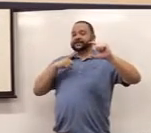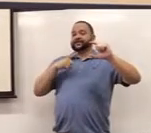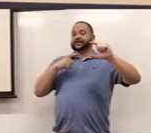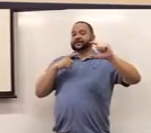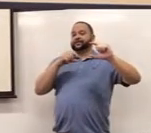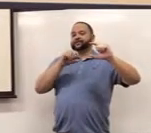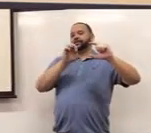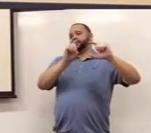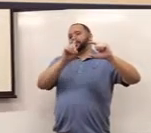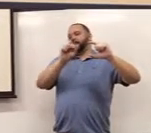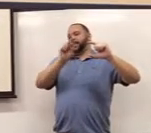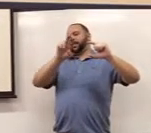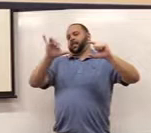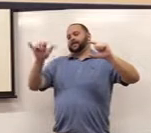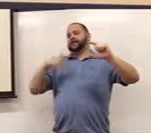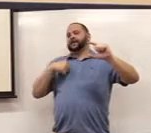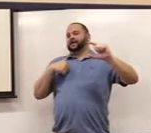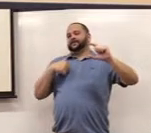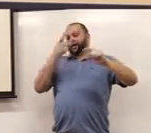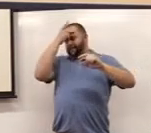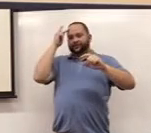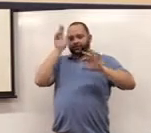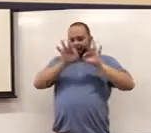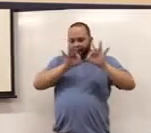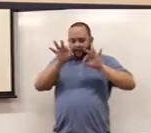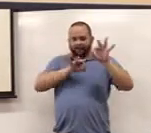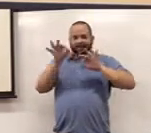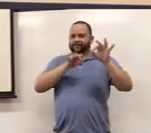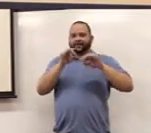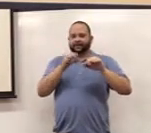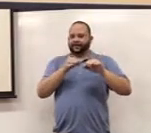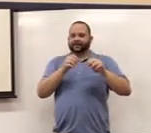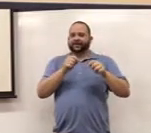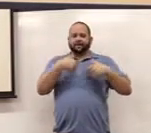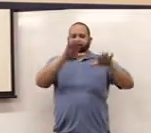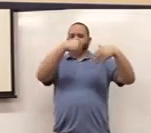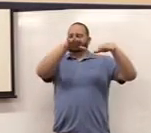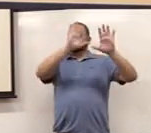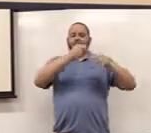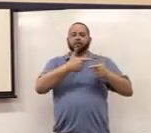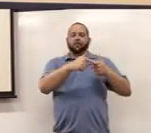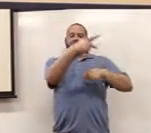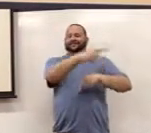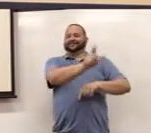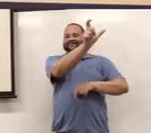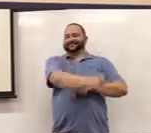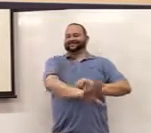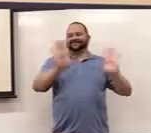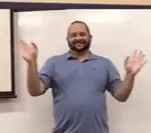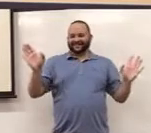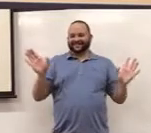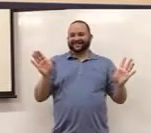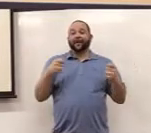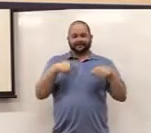diferentes. Compositor que se vire para enfiar notas diferentes na mesma música e a gente achar isso legal. Essa é a ideia da forma